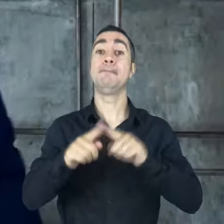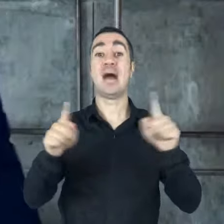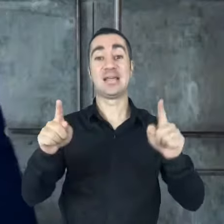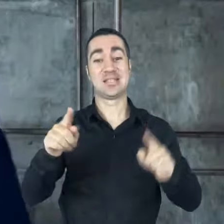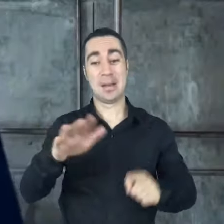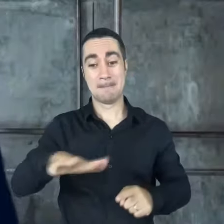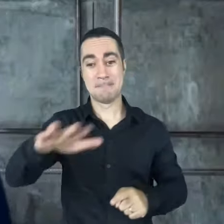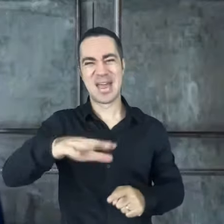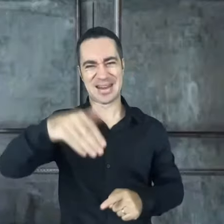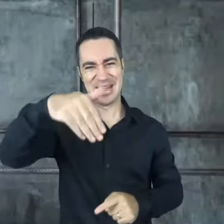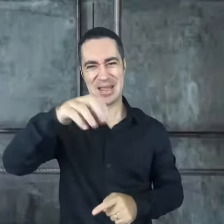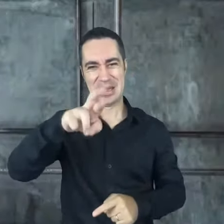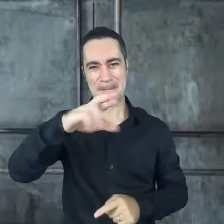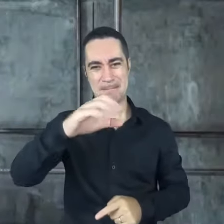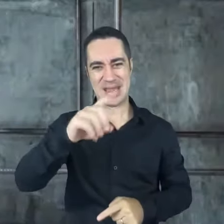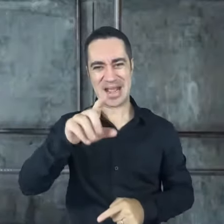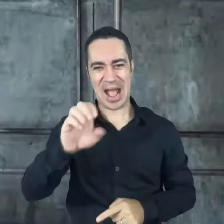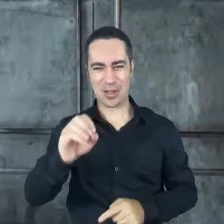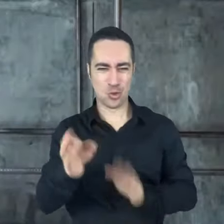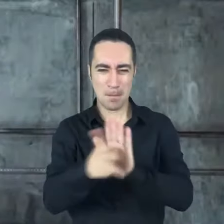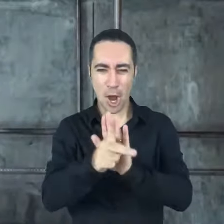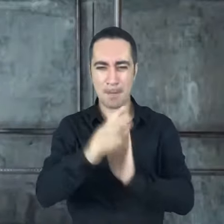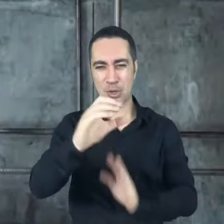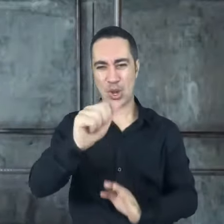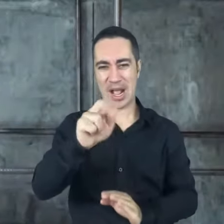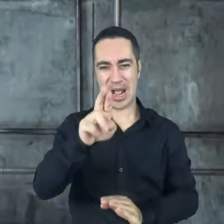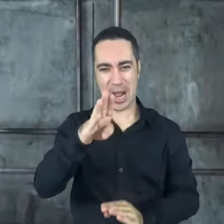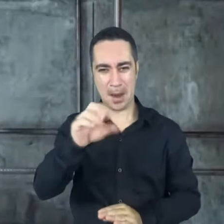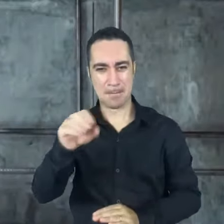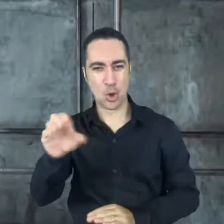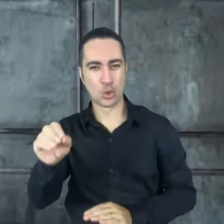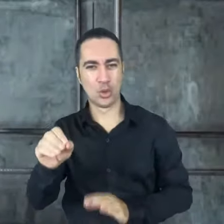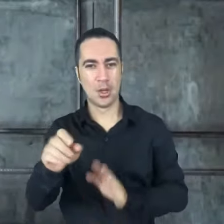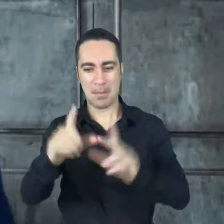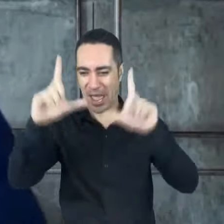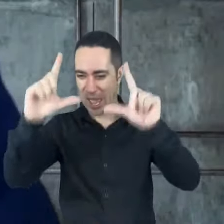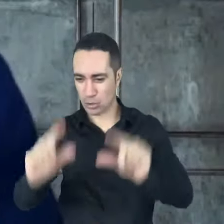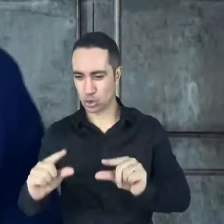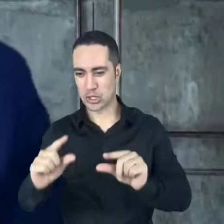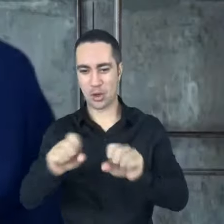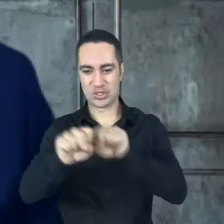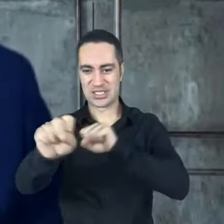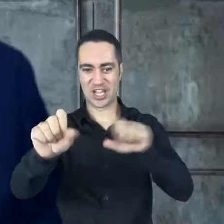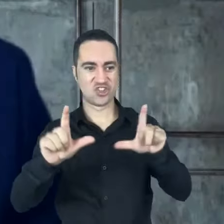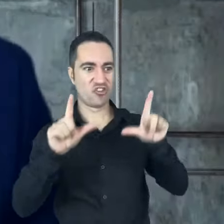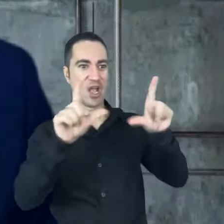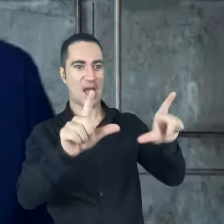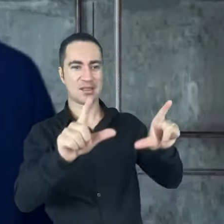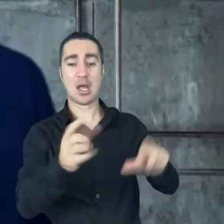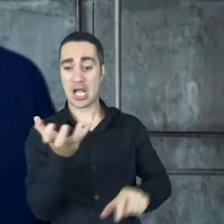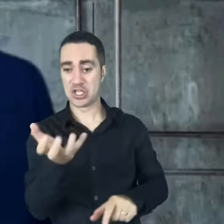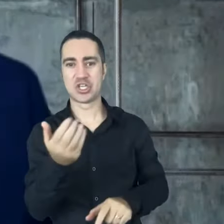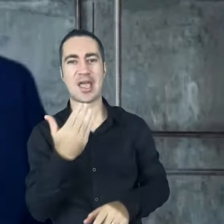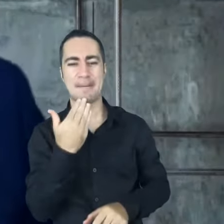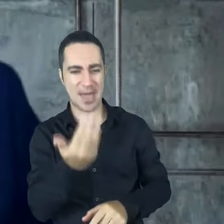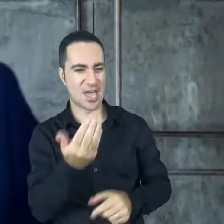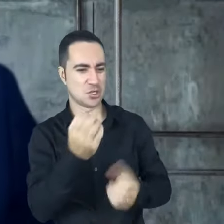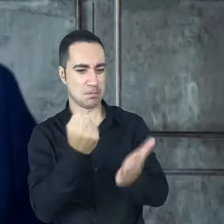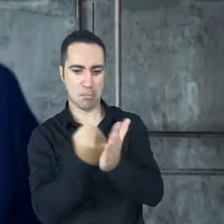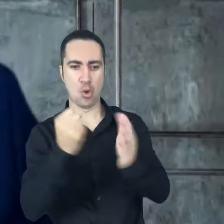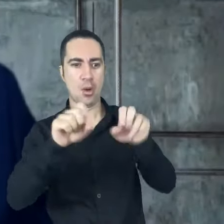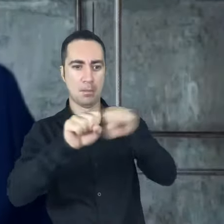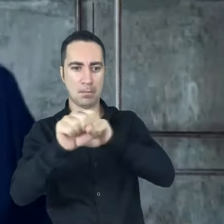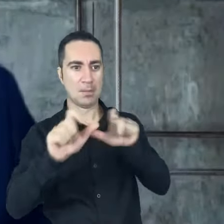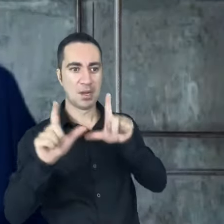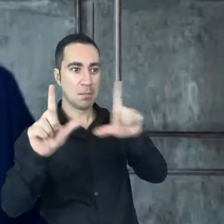venda de redução de emissões certificadas, ou seja, de crédito de carbono, esse não vai ser